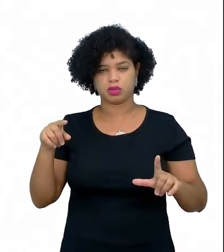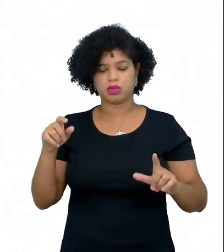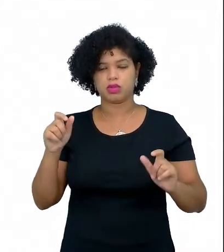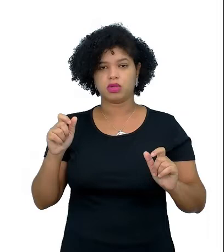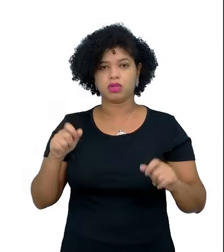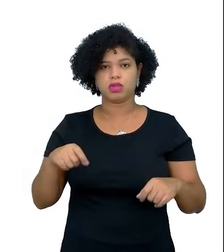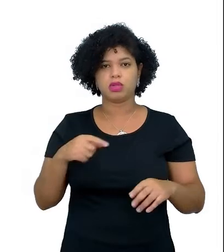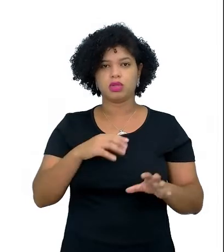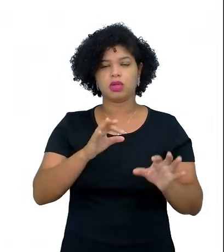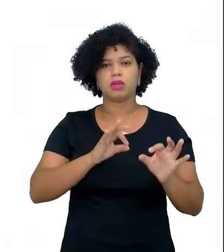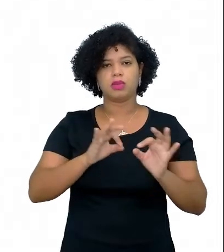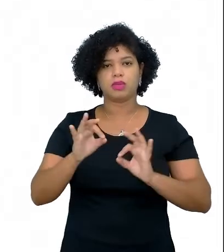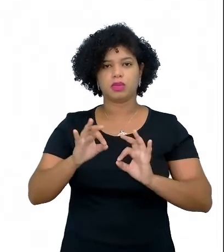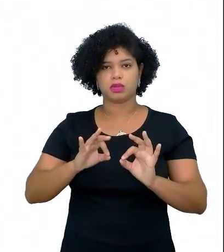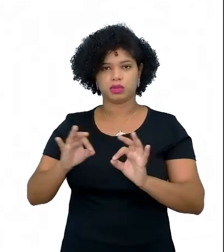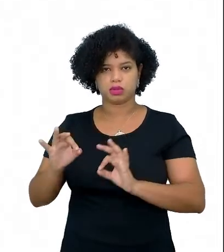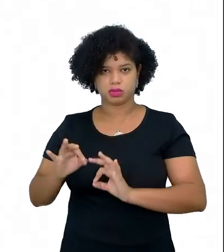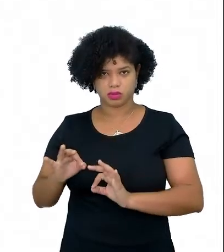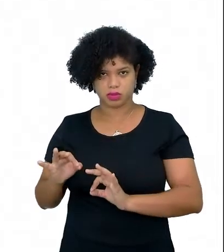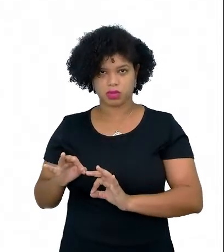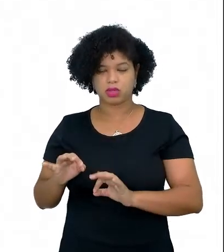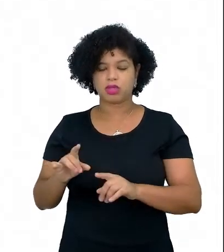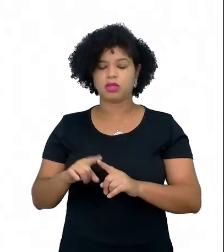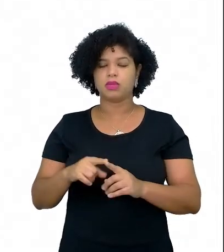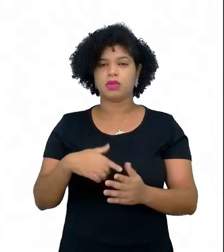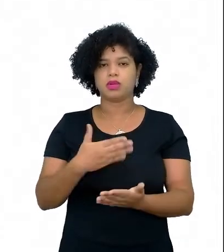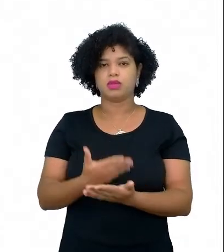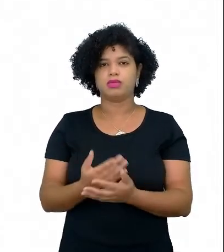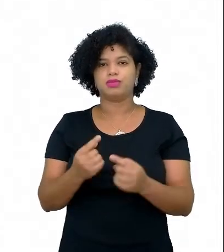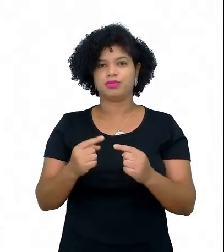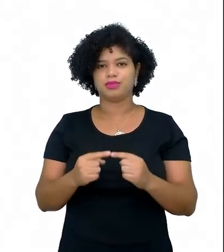seu planejamento e depois sobre a sua aula.